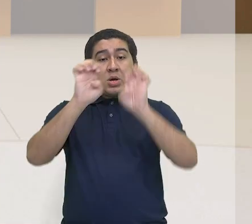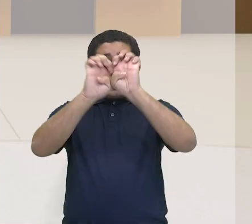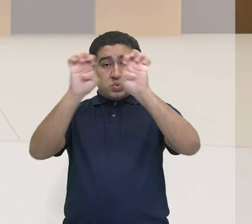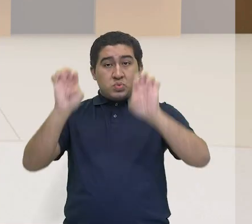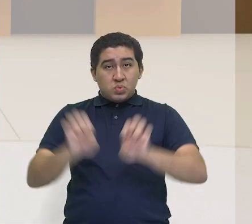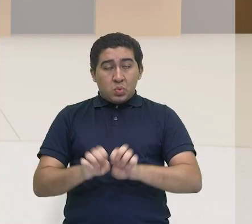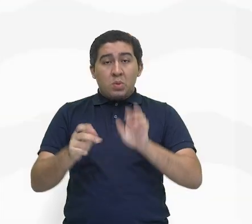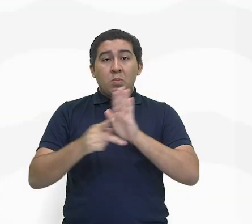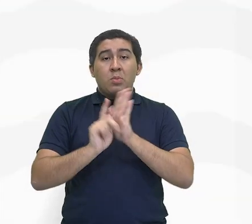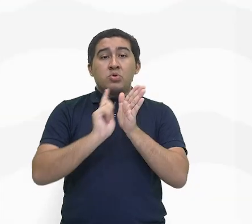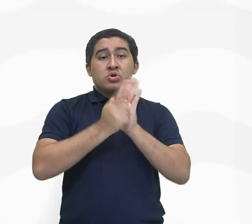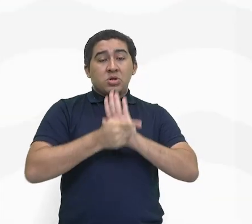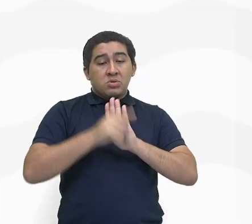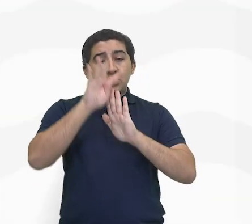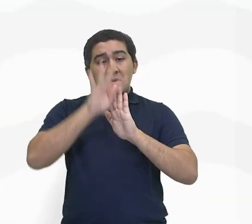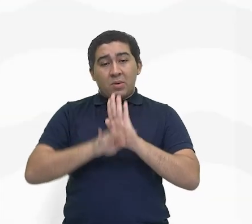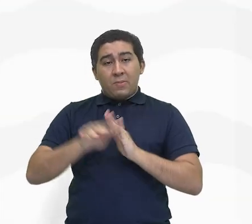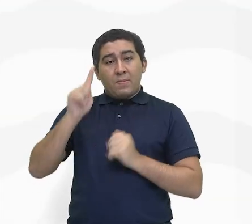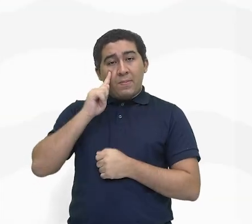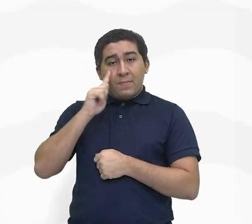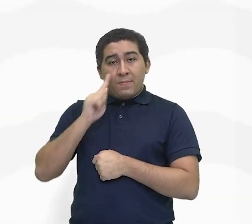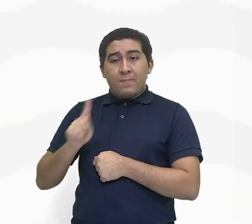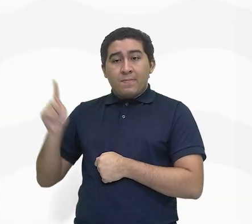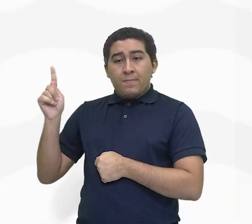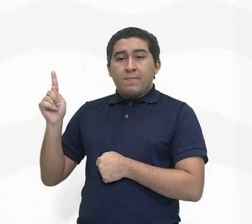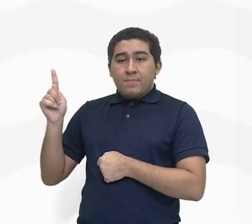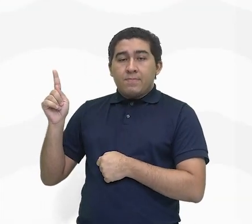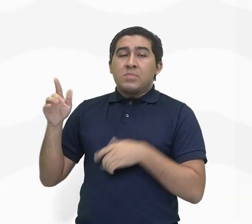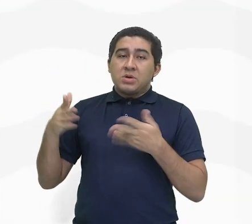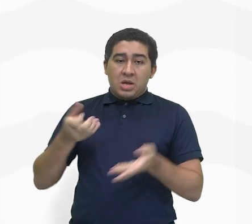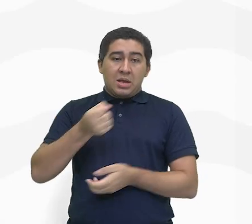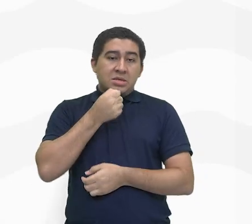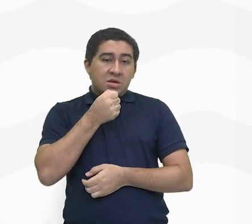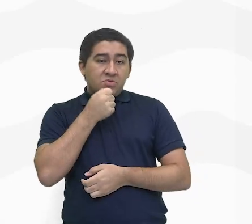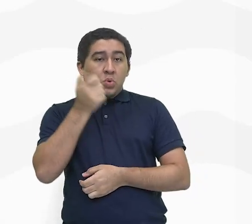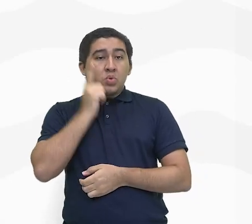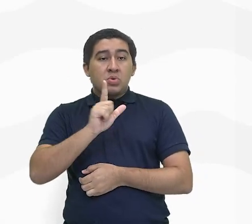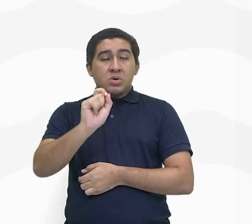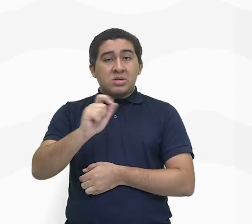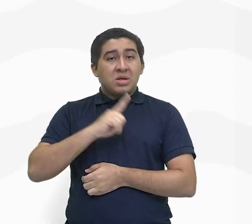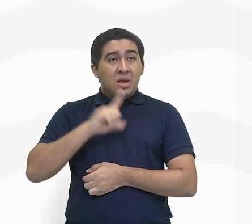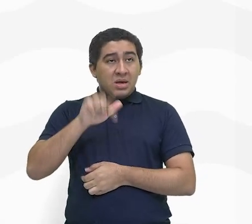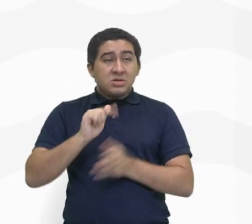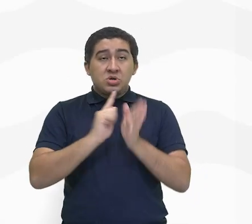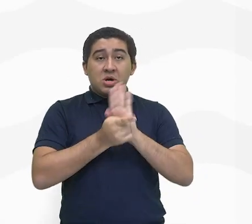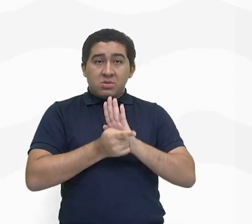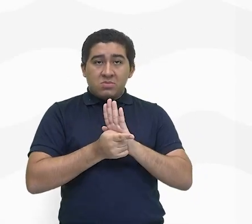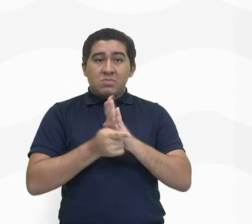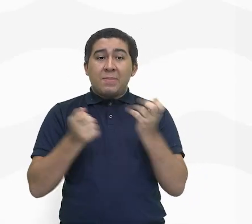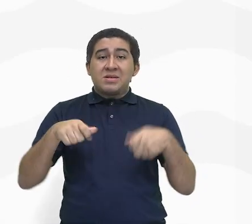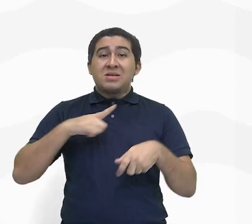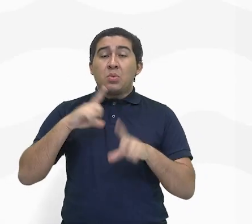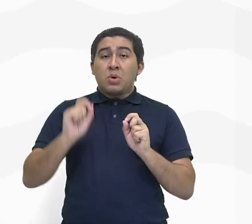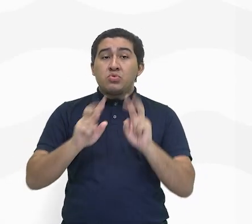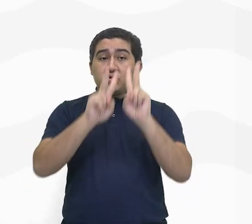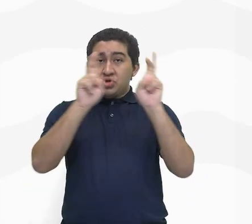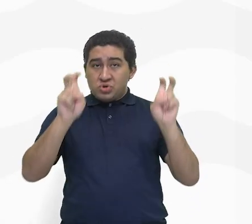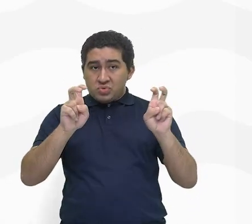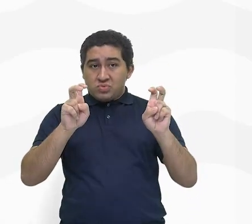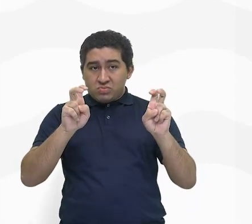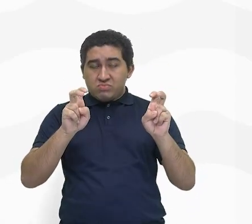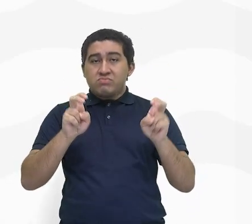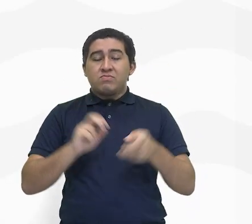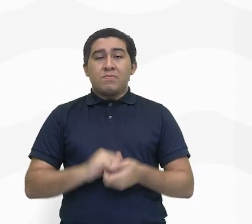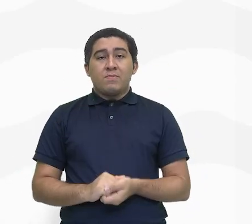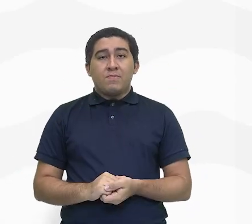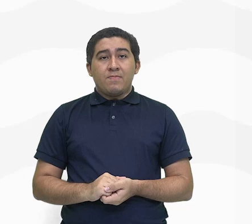estrutura do gênero entrevista. Vamos sim. Então, gente, para que uma entrevista seja uma entrevista, precisa ter o título.